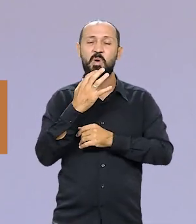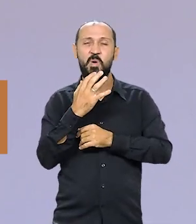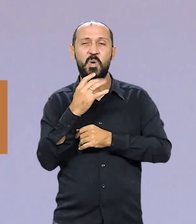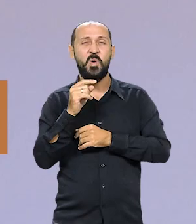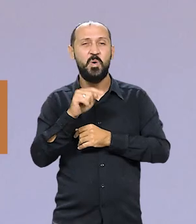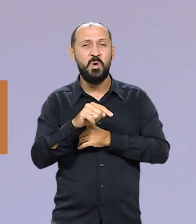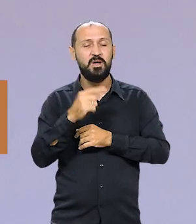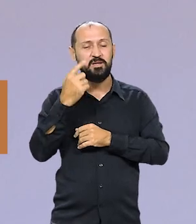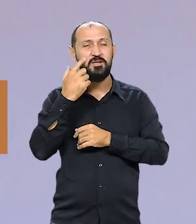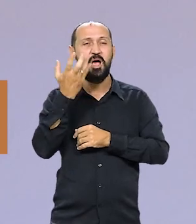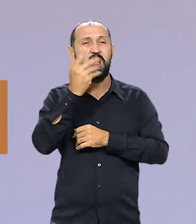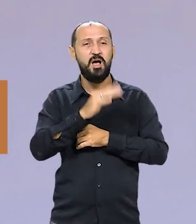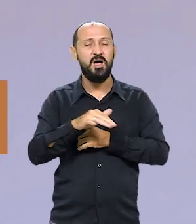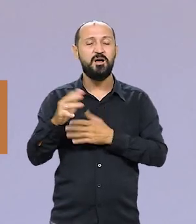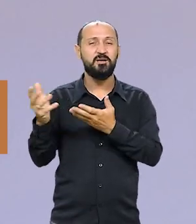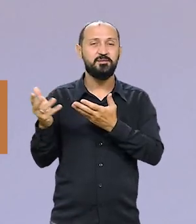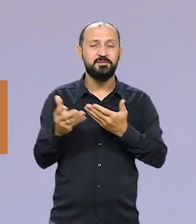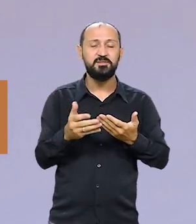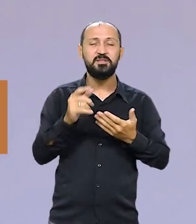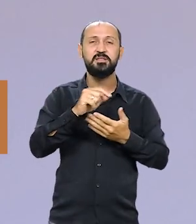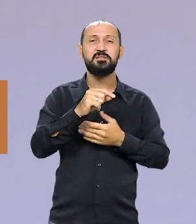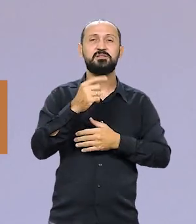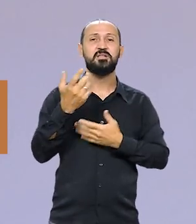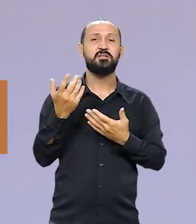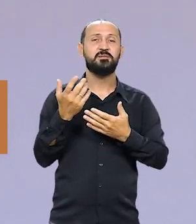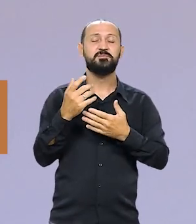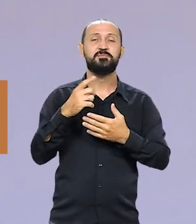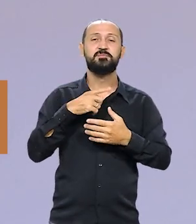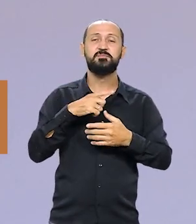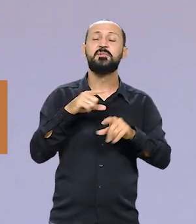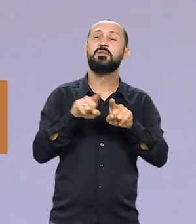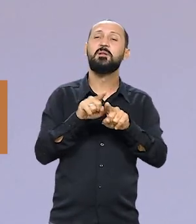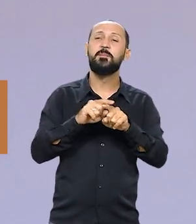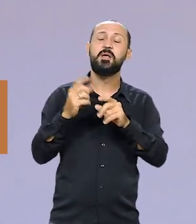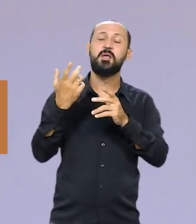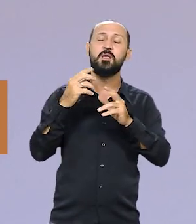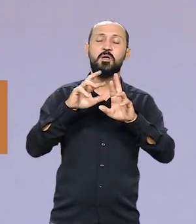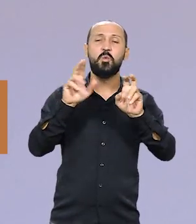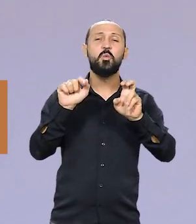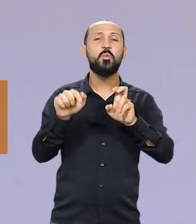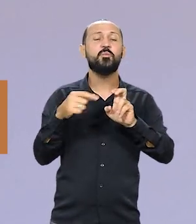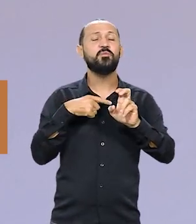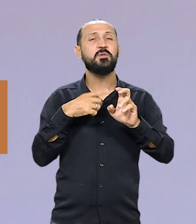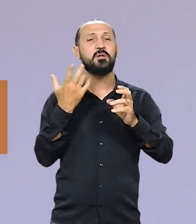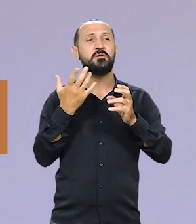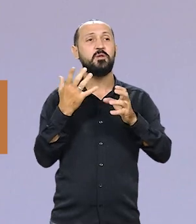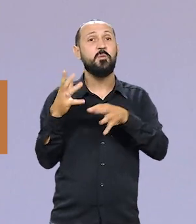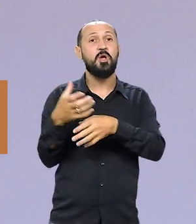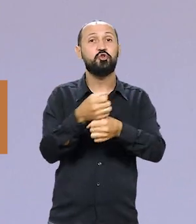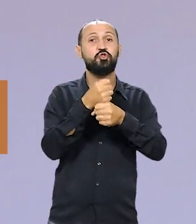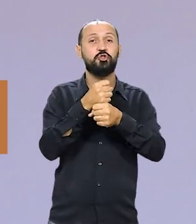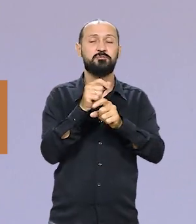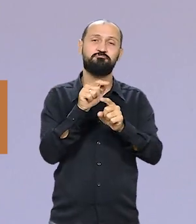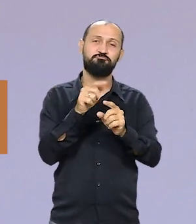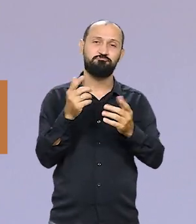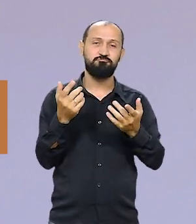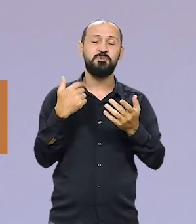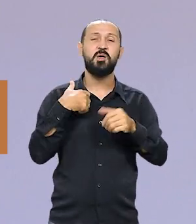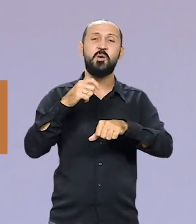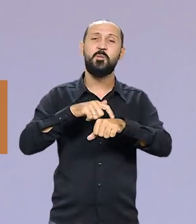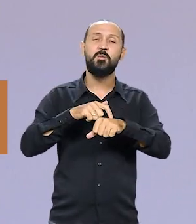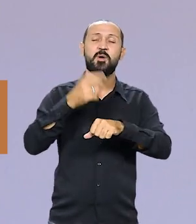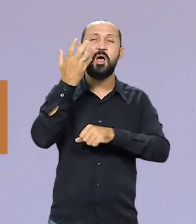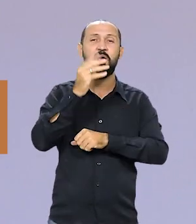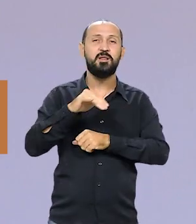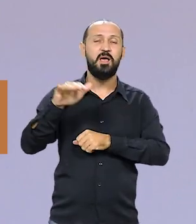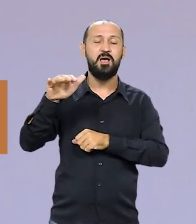de conhecimento e da criança tem também em relação a essa pessoa uma certa segurança, que é